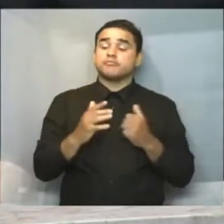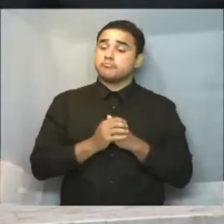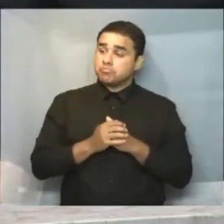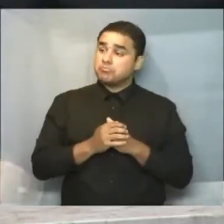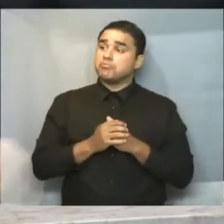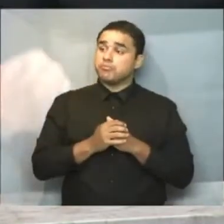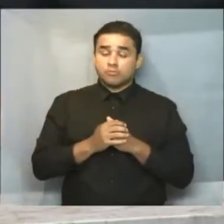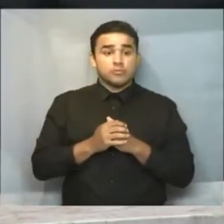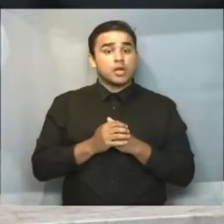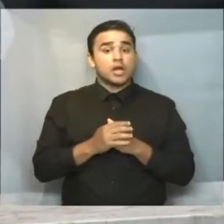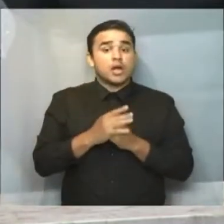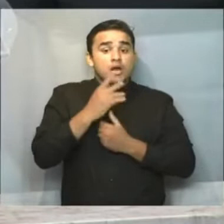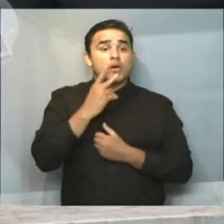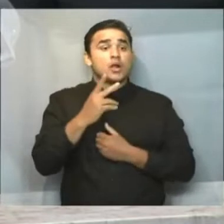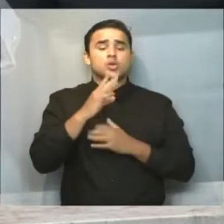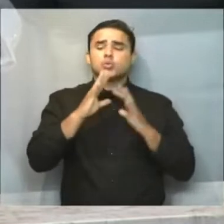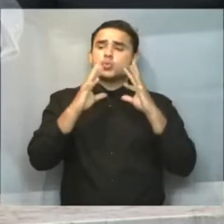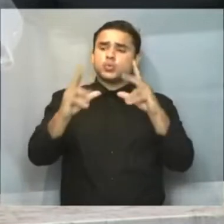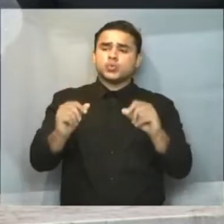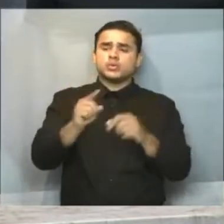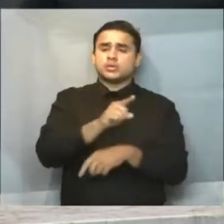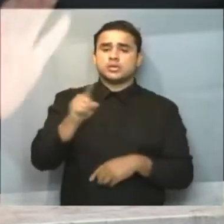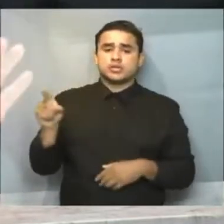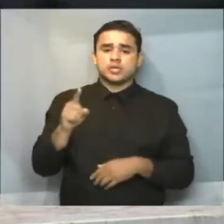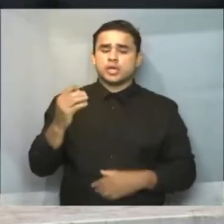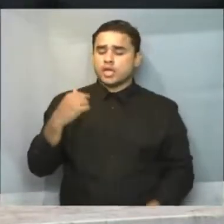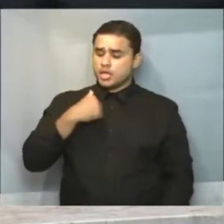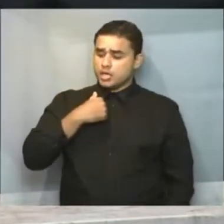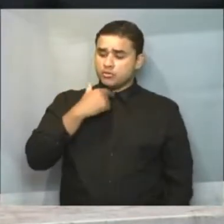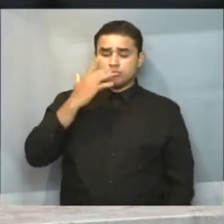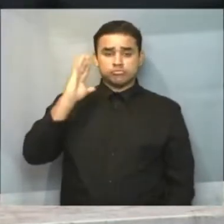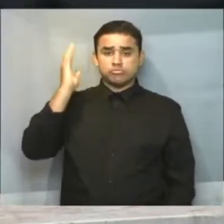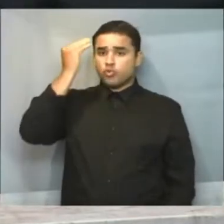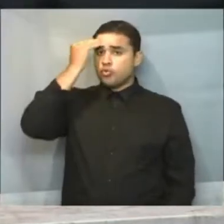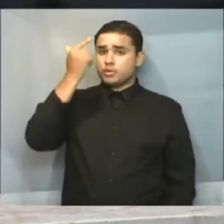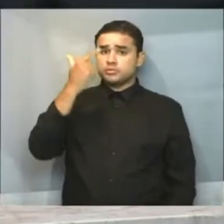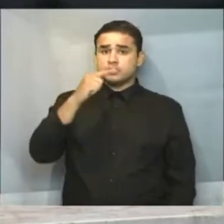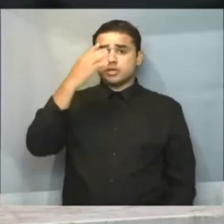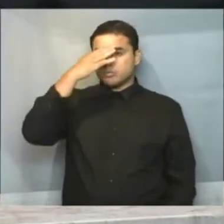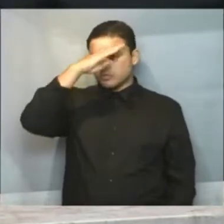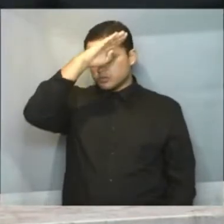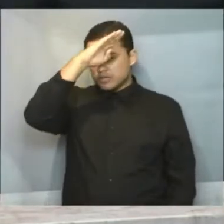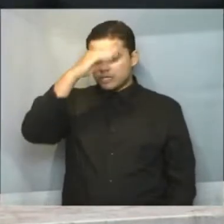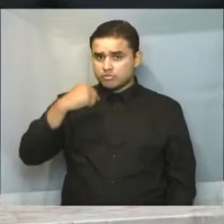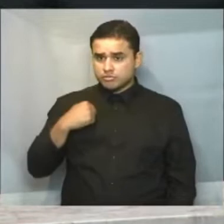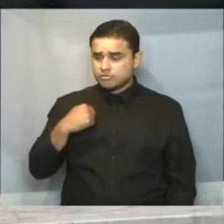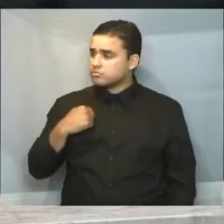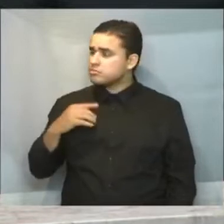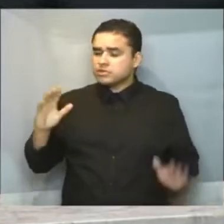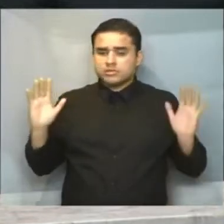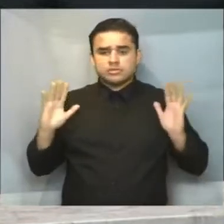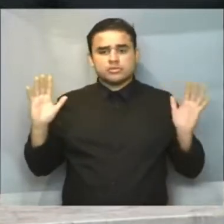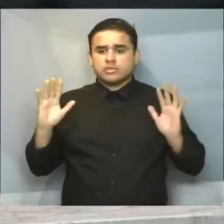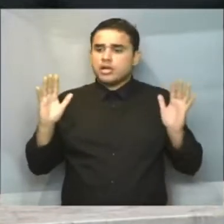Câmara, como se o presidente não tivesse culpa nenhuma de hoje os combustíveis no Brasil serem os mais